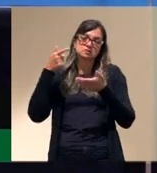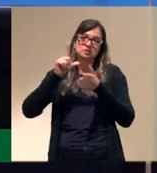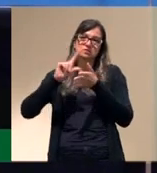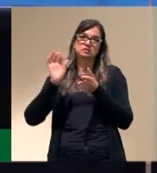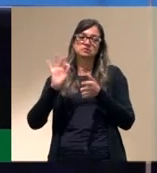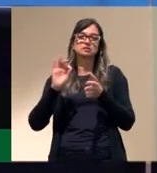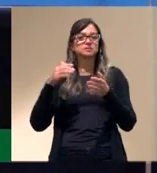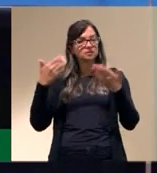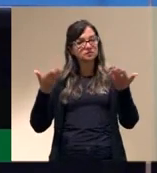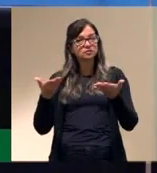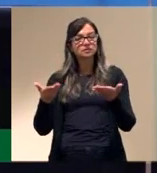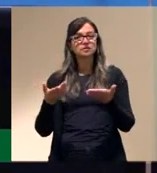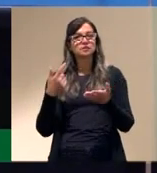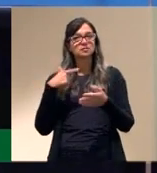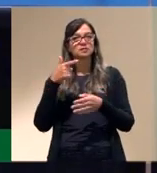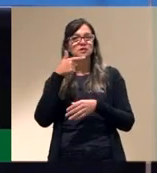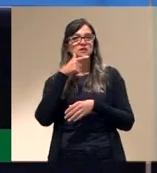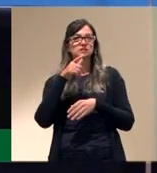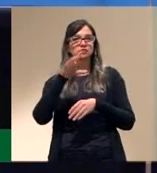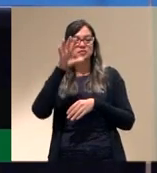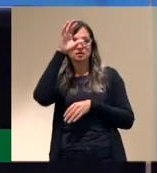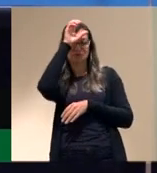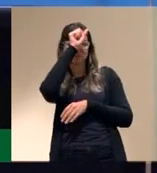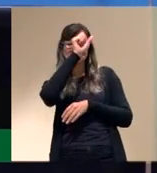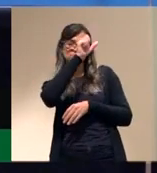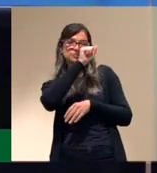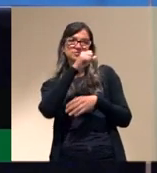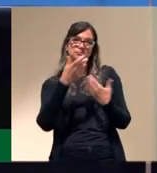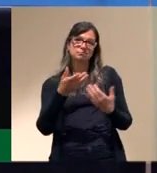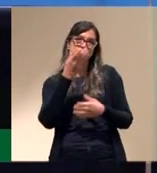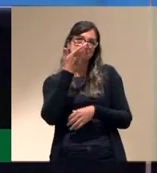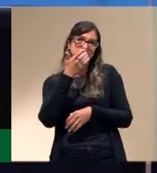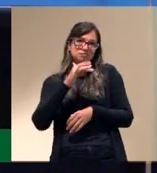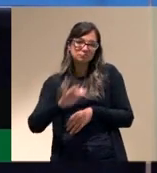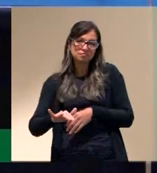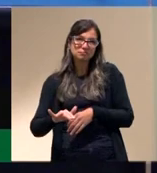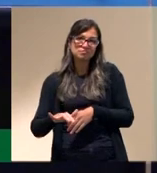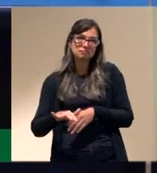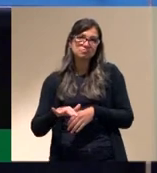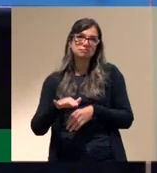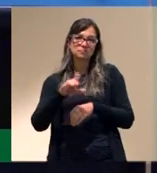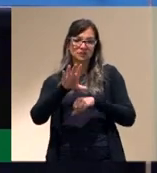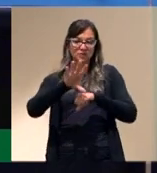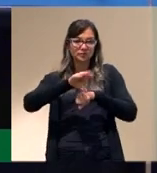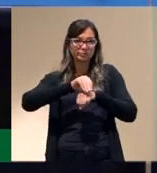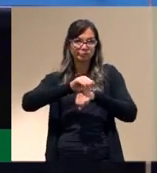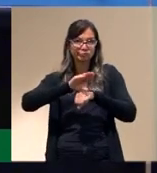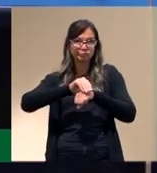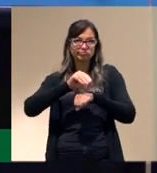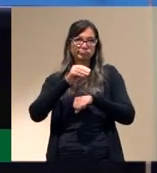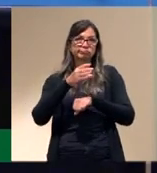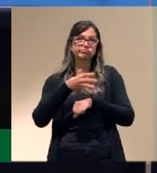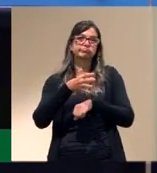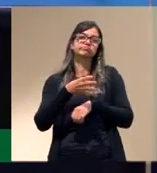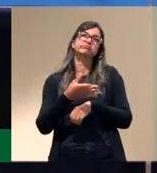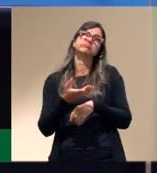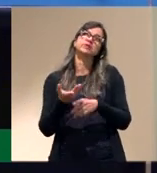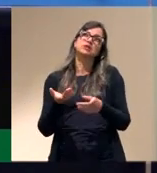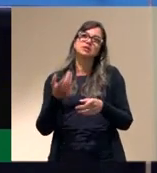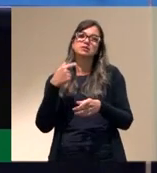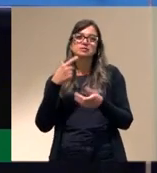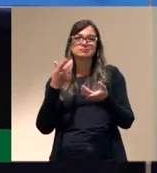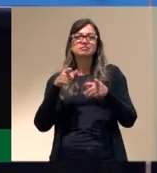porque eu não queria usar a palavra aprendizagem, mas a apropriação do conhecimento, ou seja, a